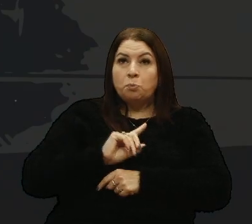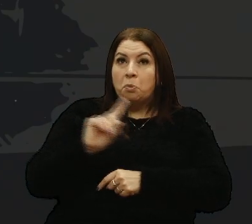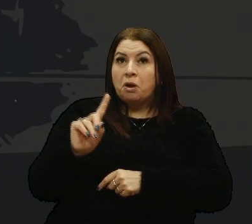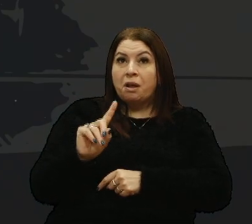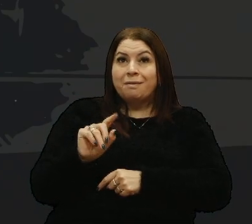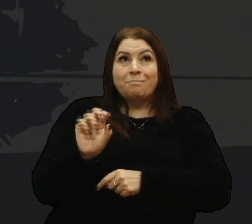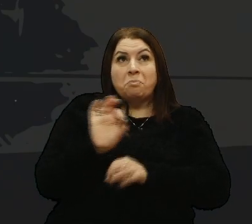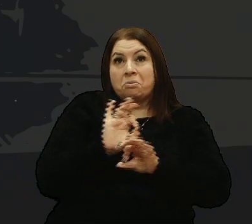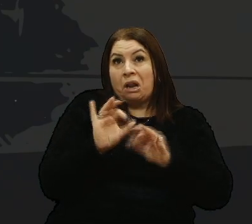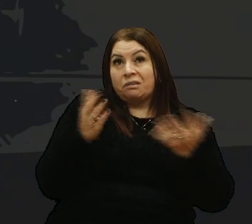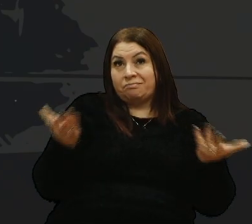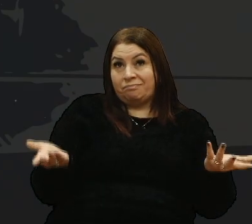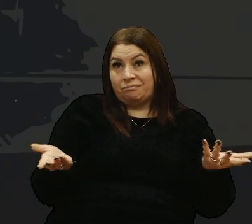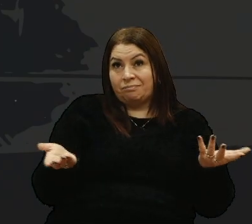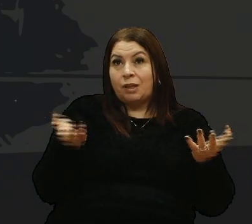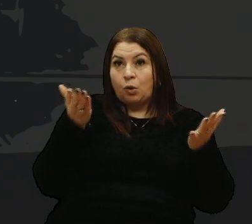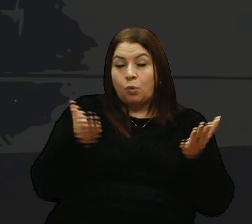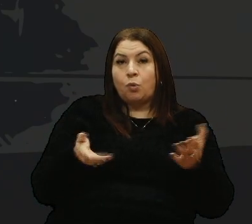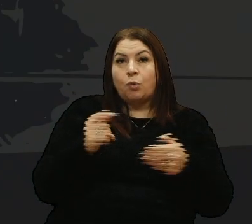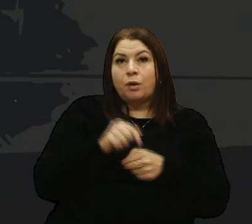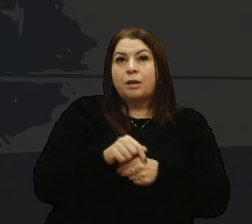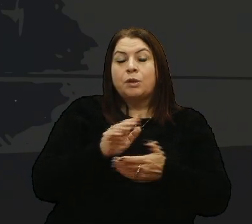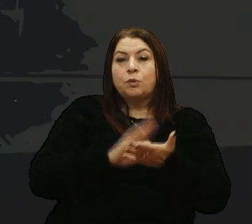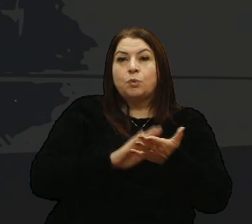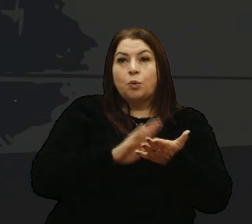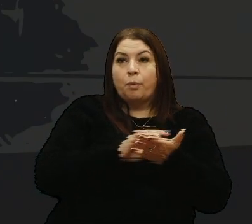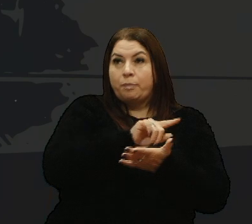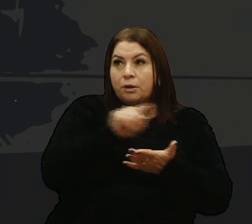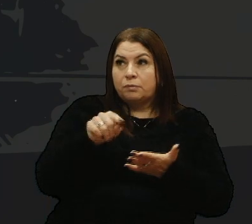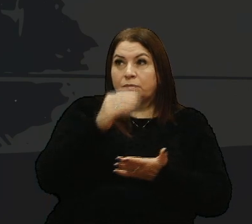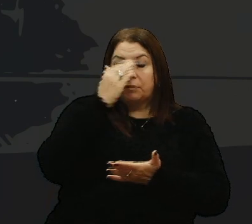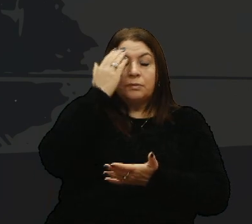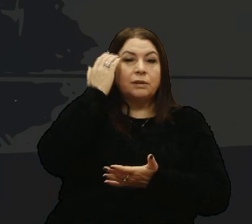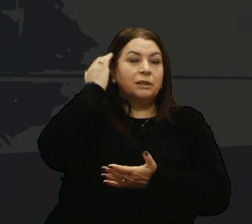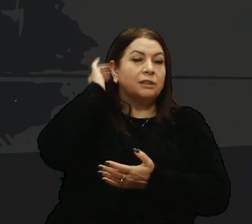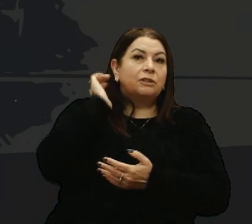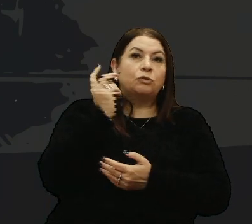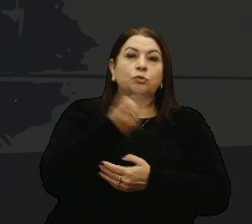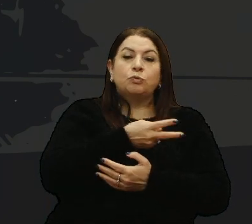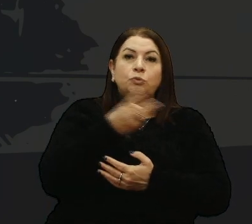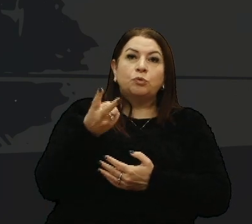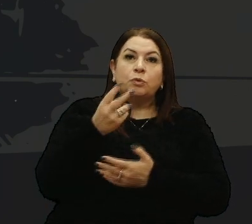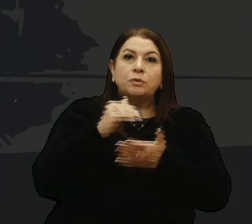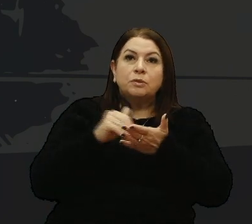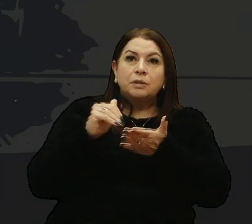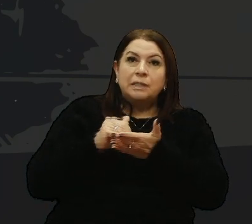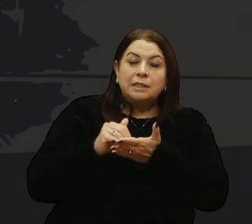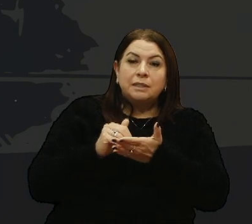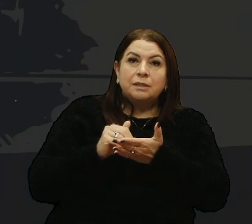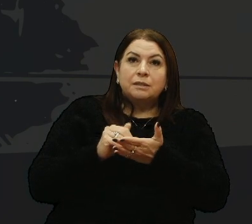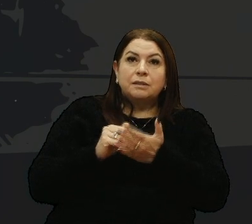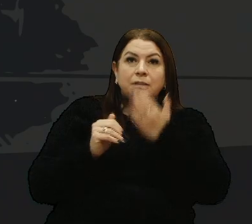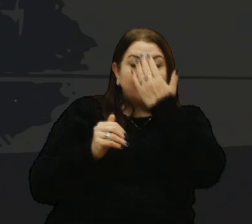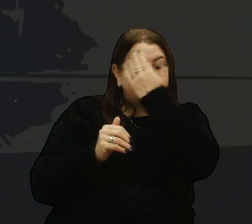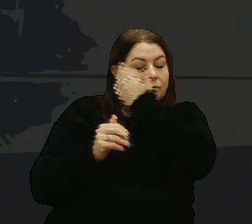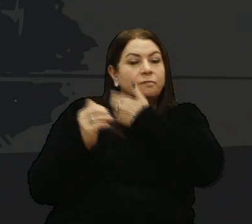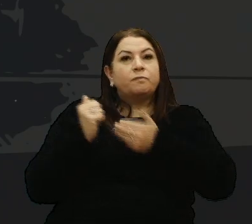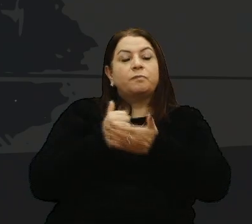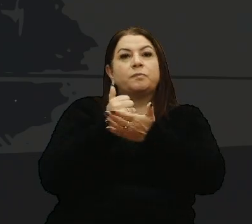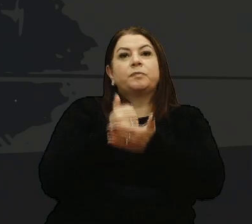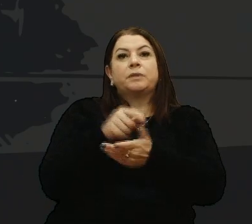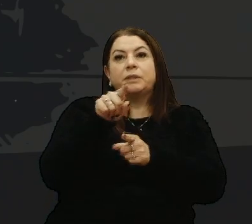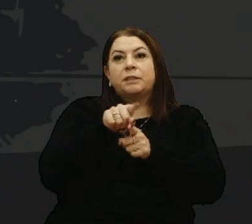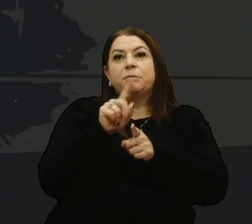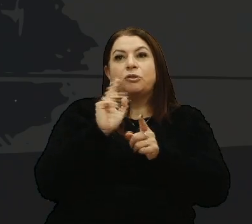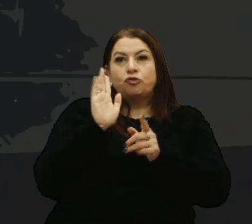por nada. Agora eu estou cobrando de ambos os secretários, tanto o adjunto como o titular,